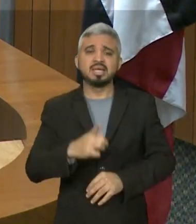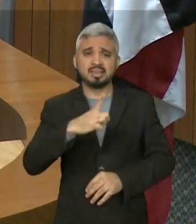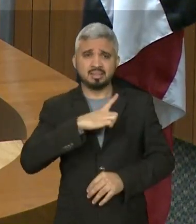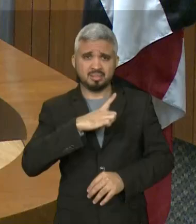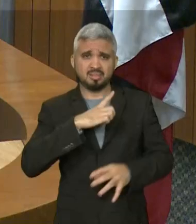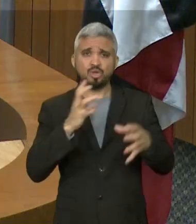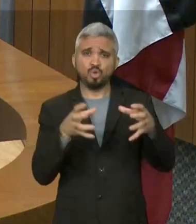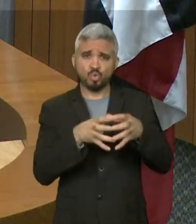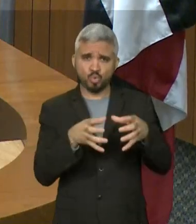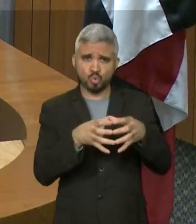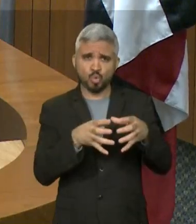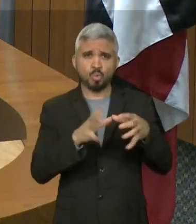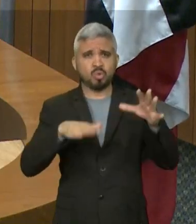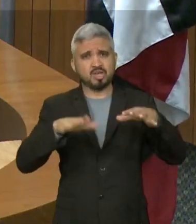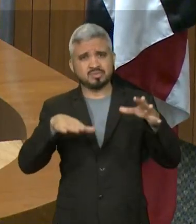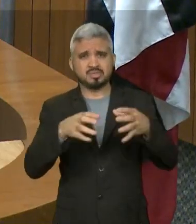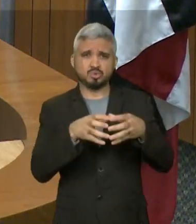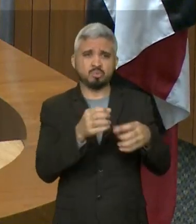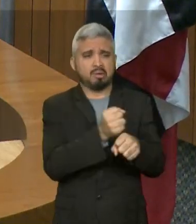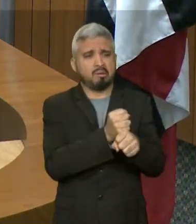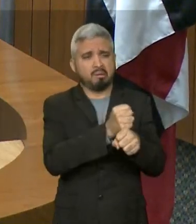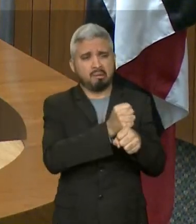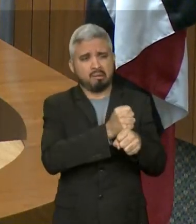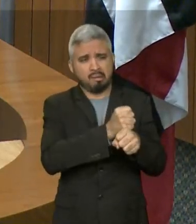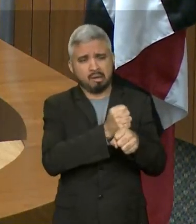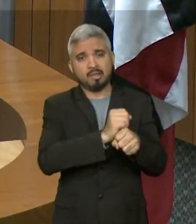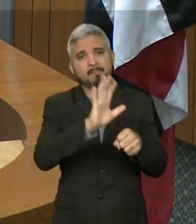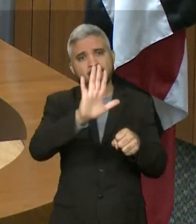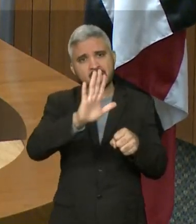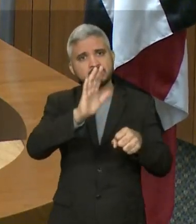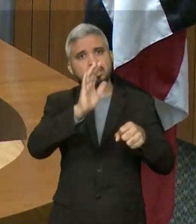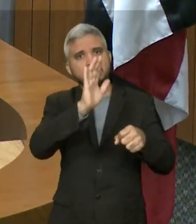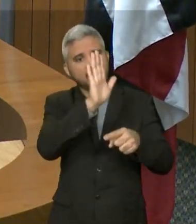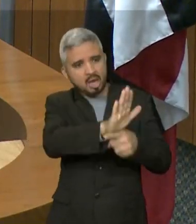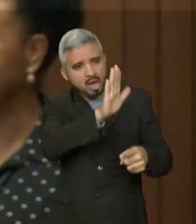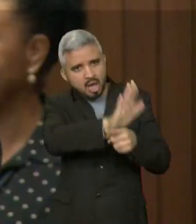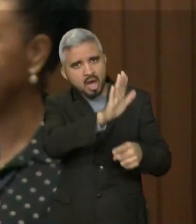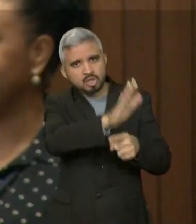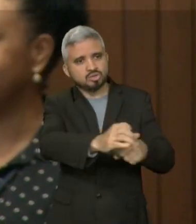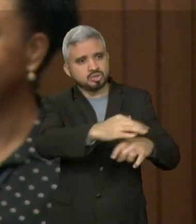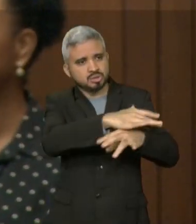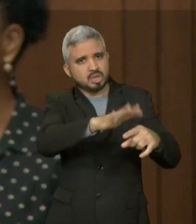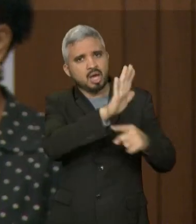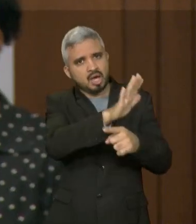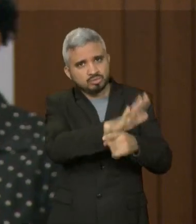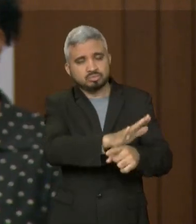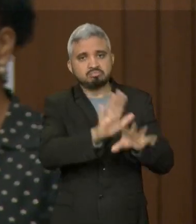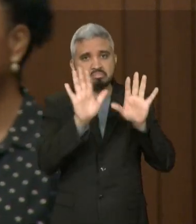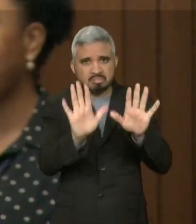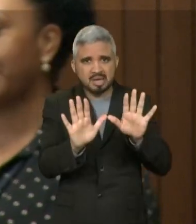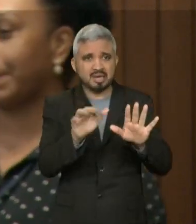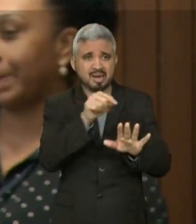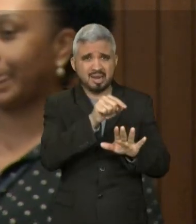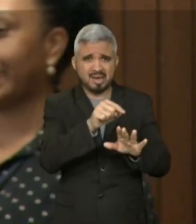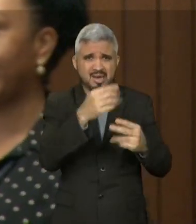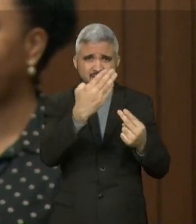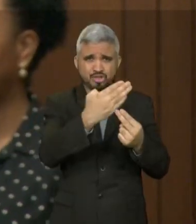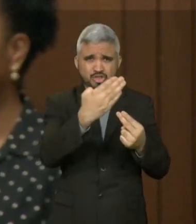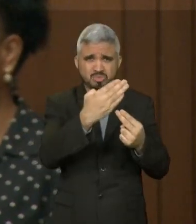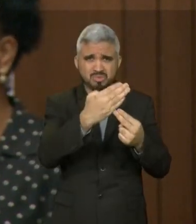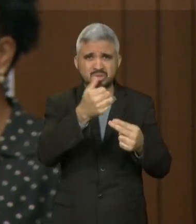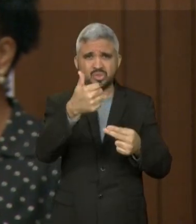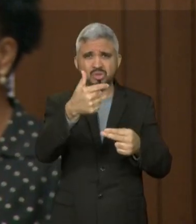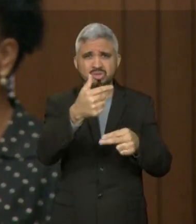algo produtivo pelo município. Infelizmente, na nossa cidade, não é desse jeito. E eu espero muito que o nosso